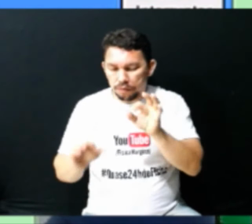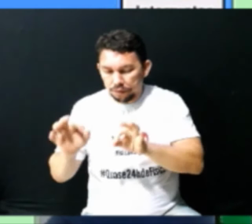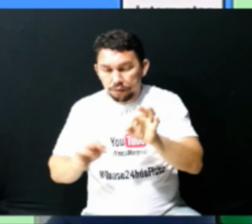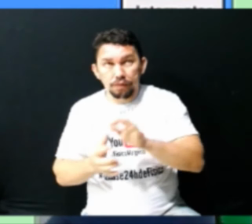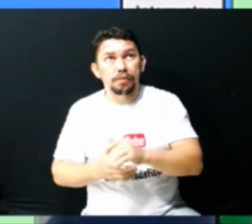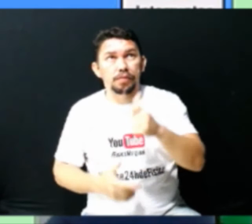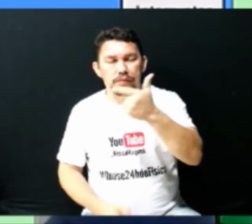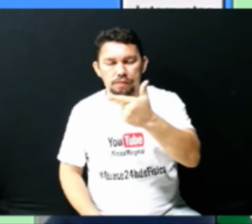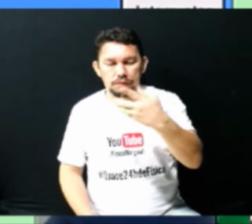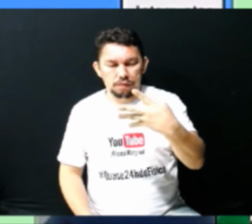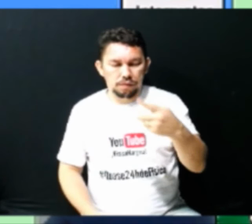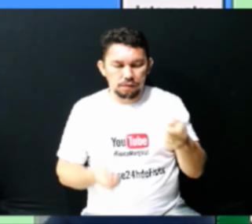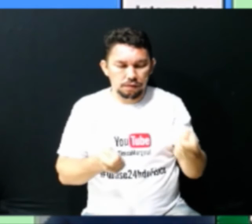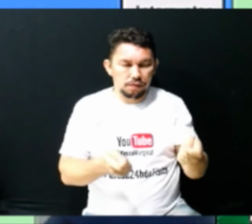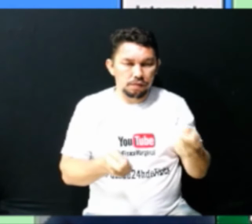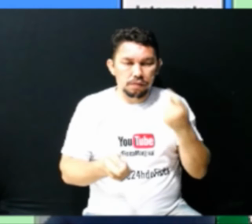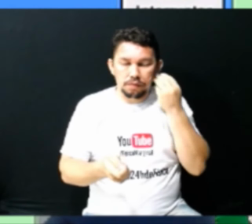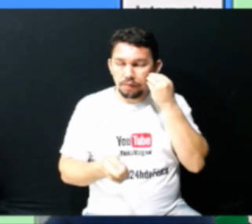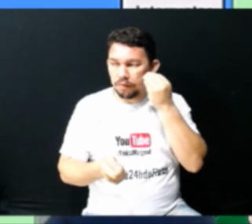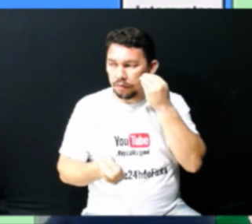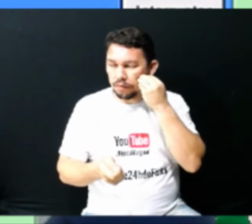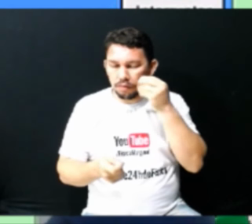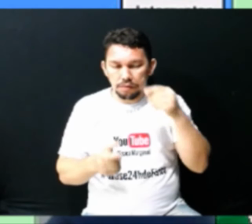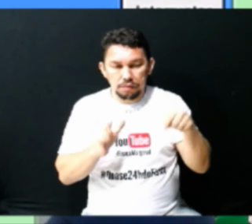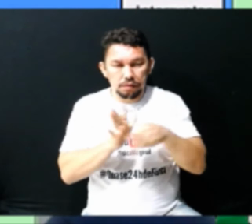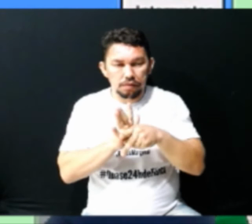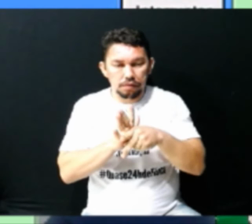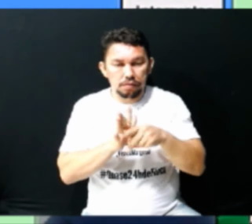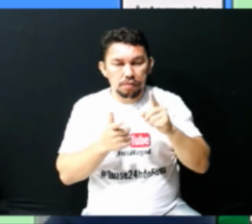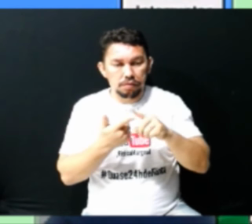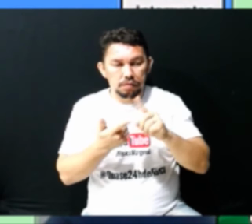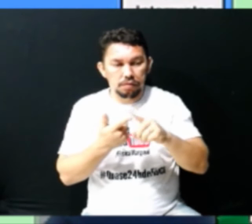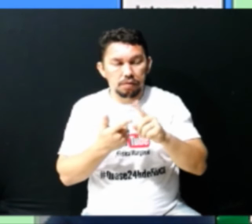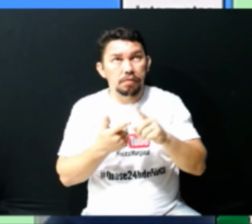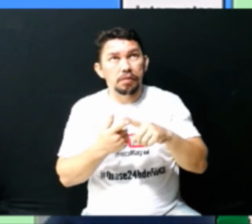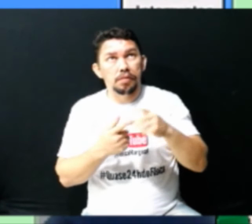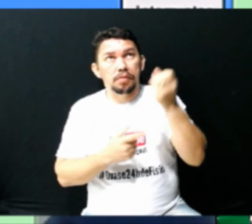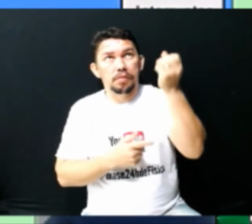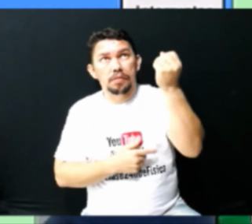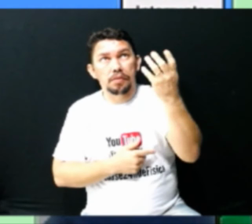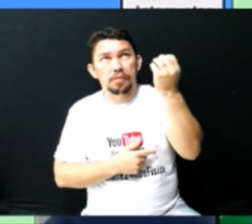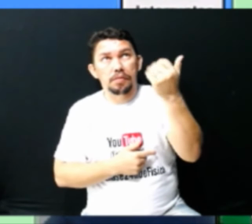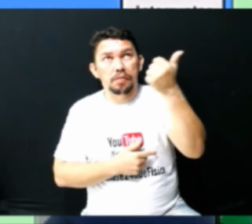fonte. Vamos medir qual a tensão na primeira lâmpada. Diferença de potencial na primeira lâmpada,